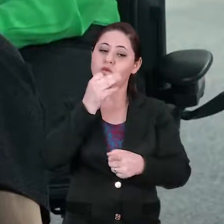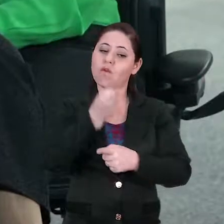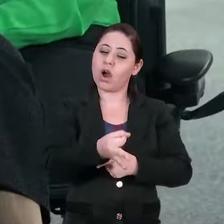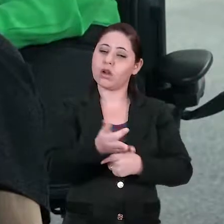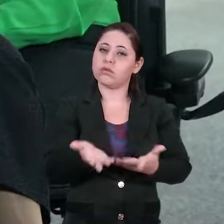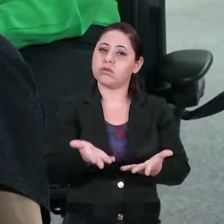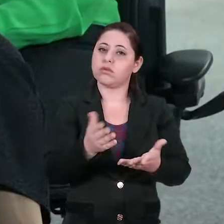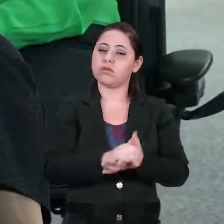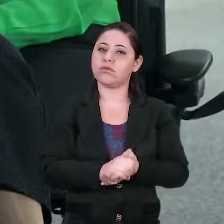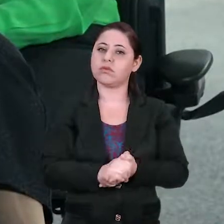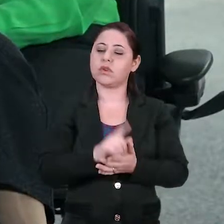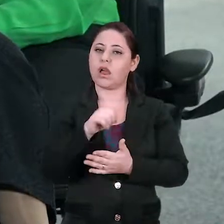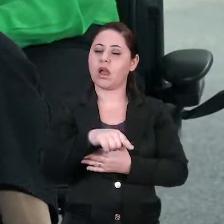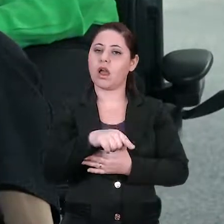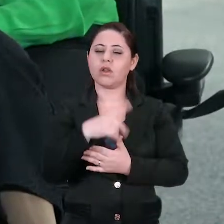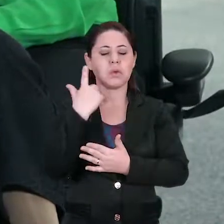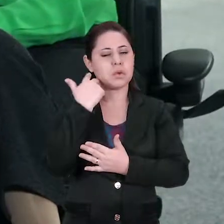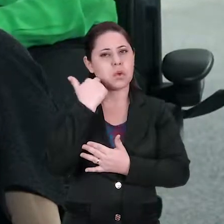comando.